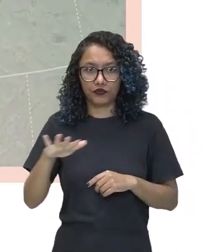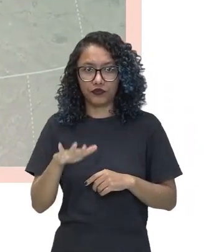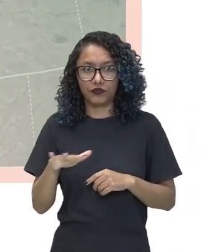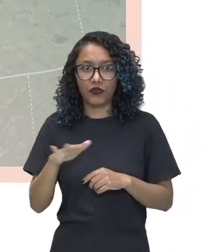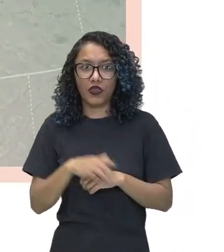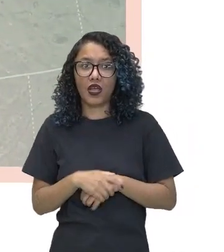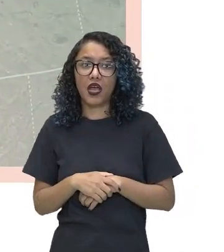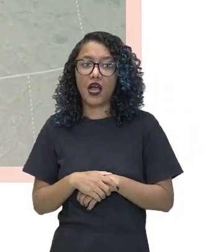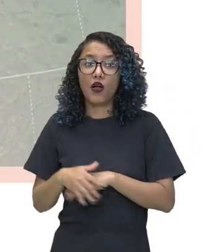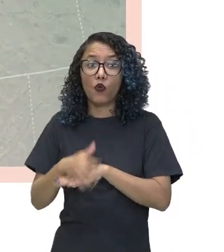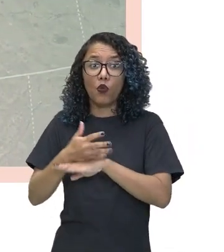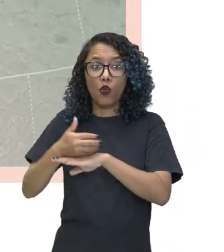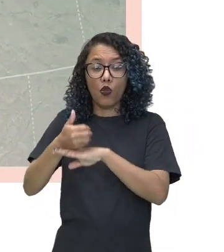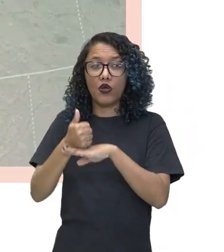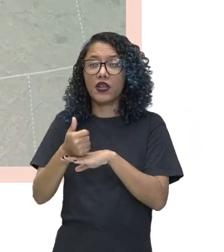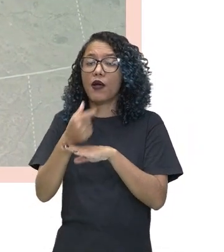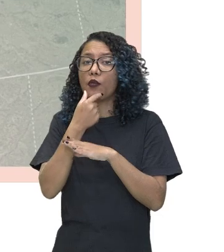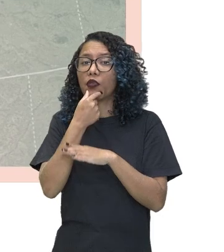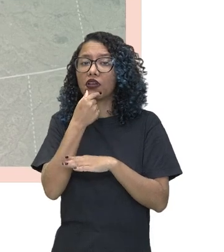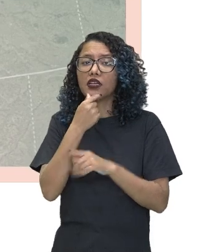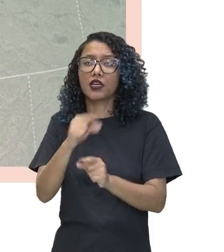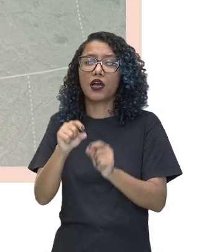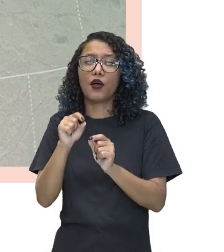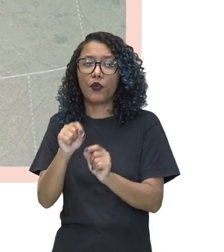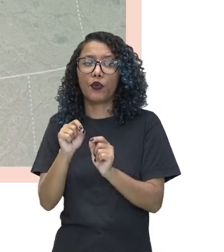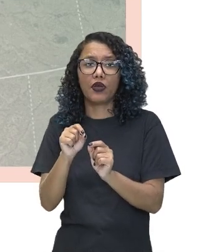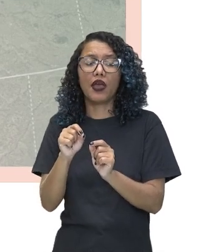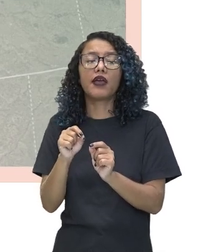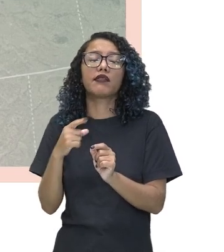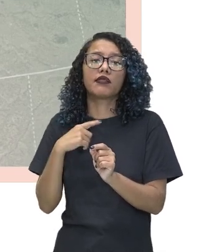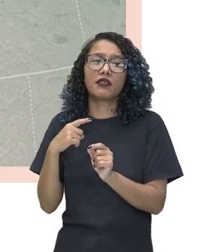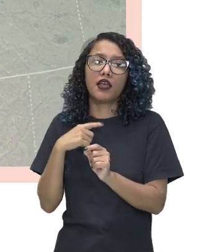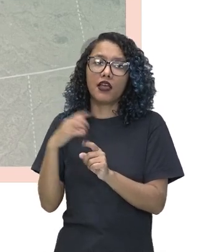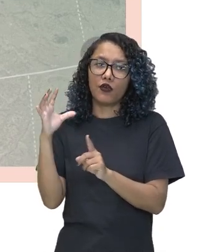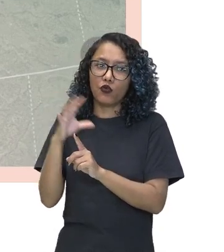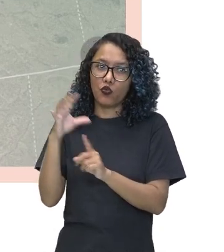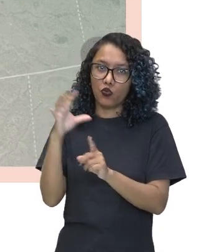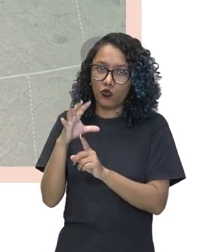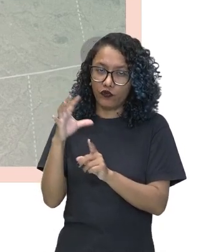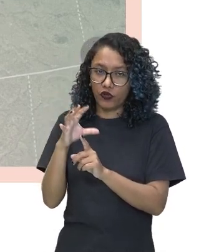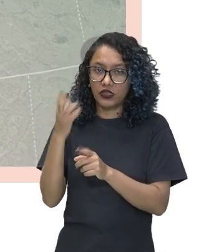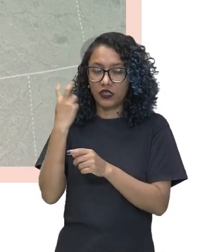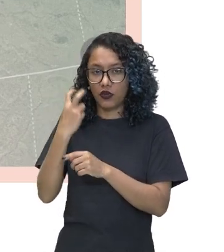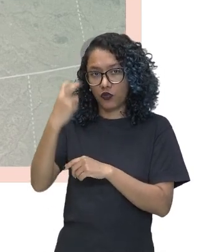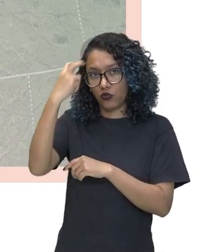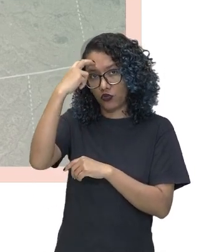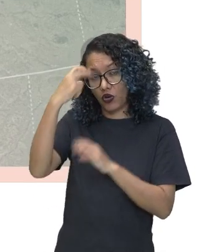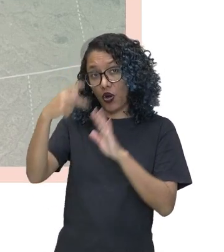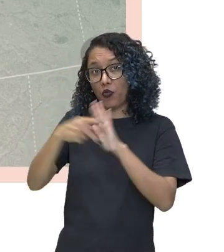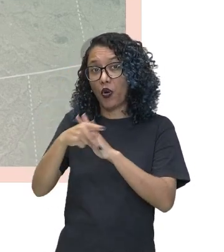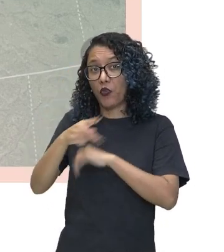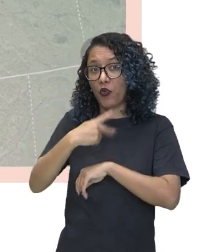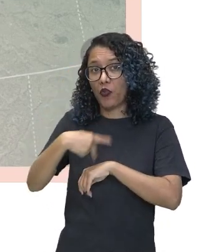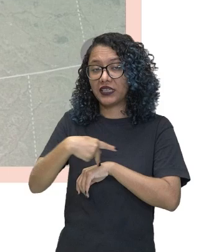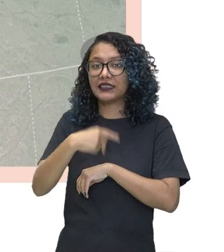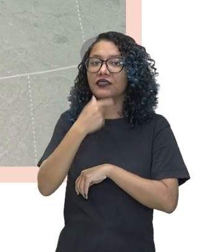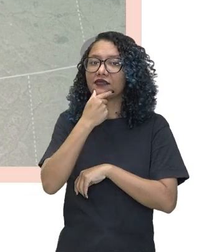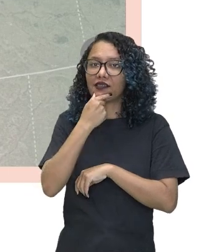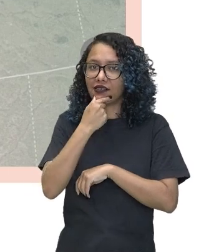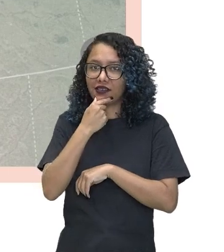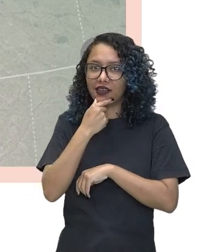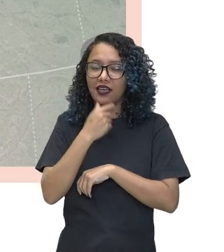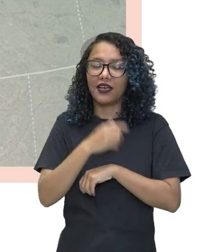por exemplo, a gente vai ter uma maior presença da cultura e da identificação dos britânicos, ok?